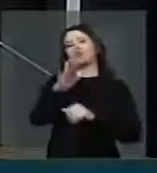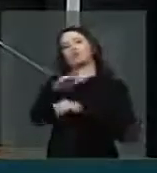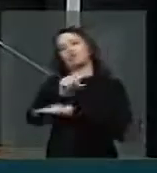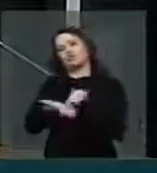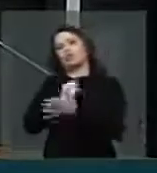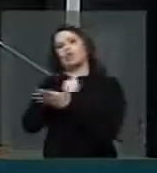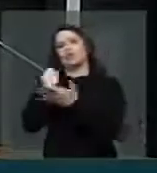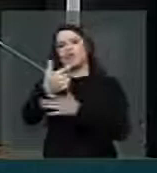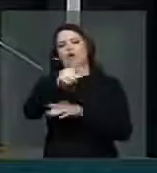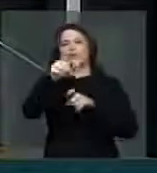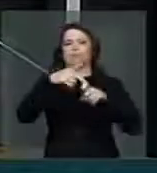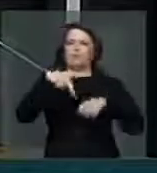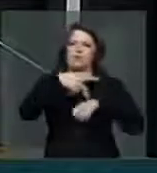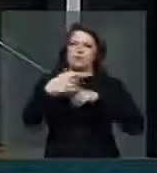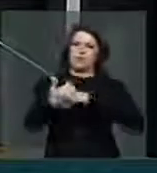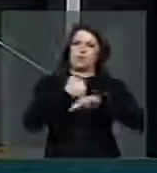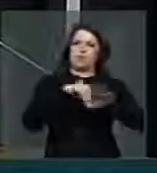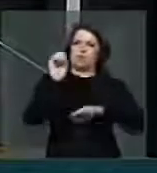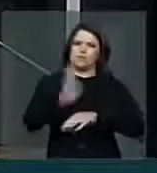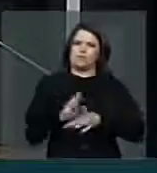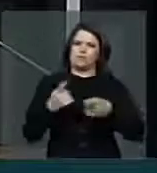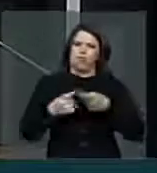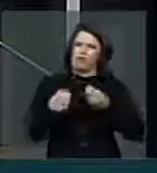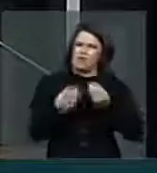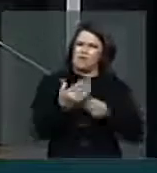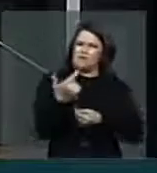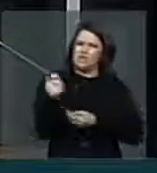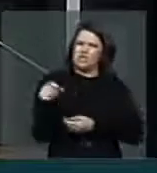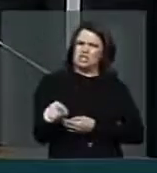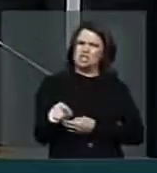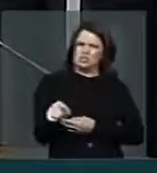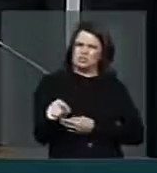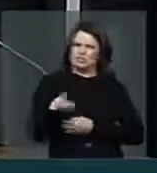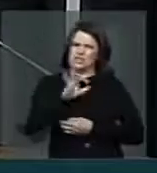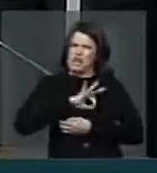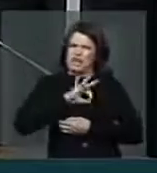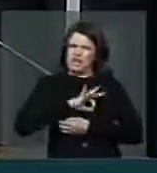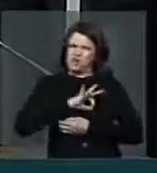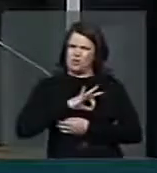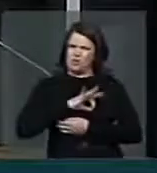coloca lá o médico estrangeiro. Agora, oferecer 20 mil,